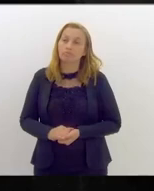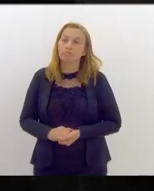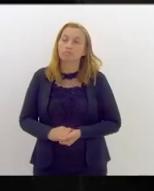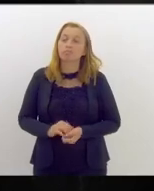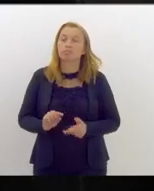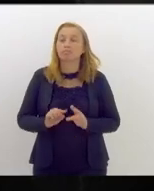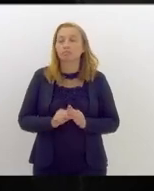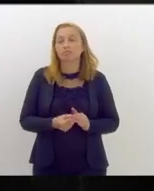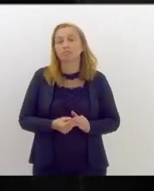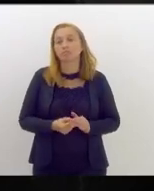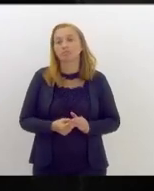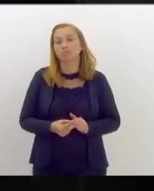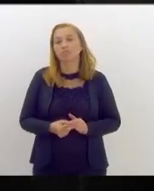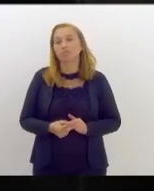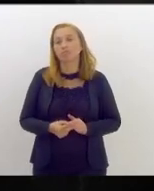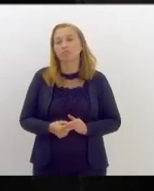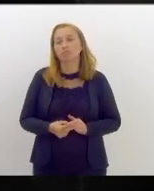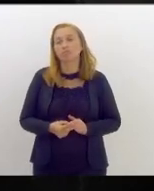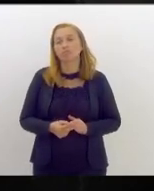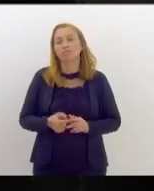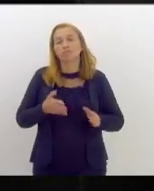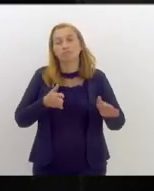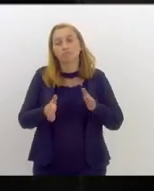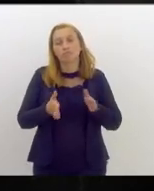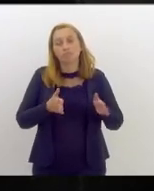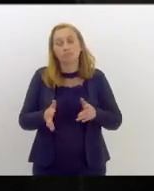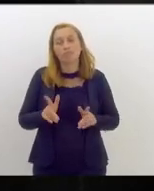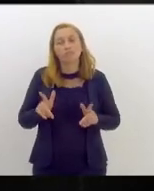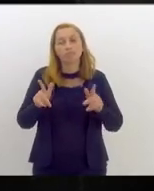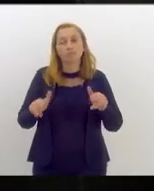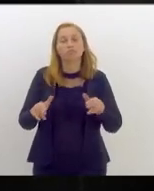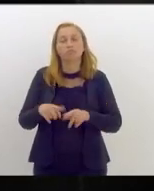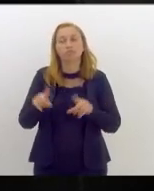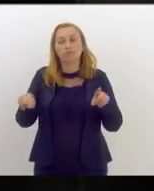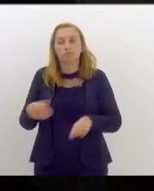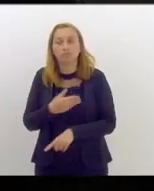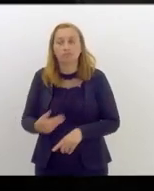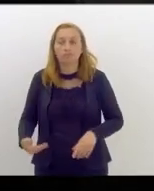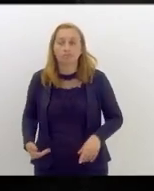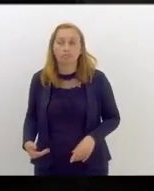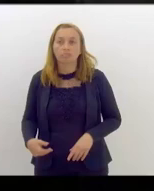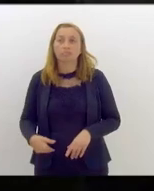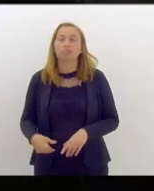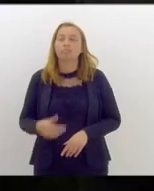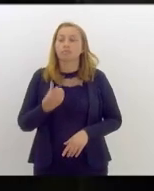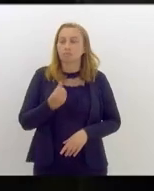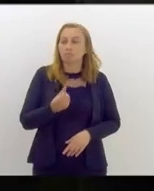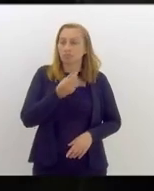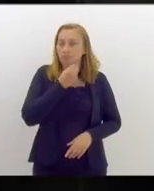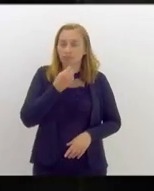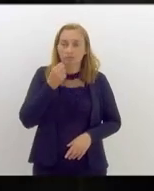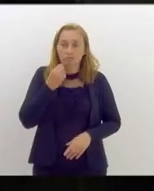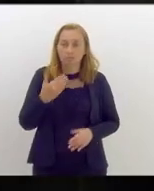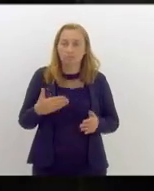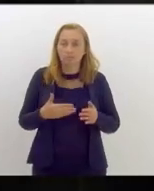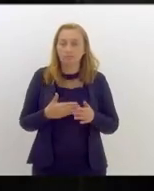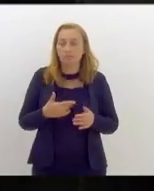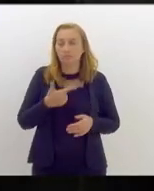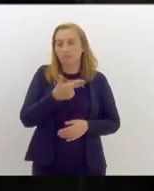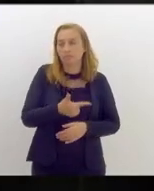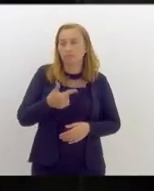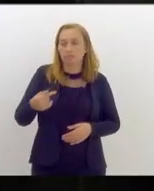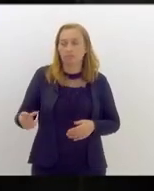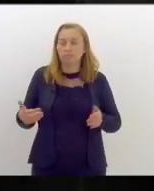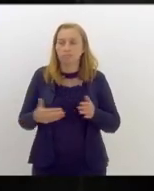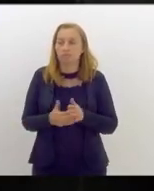que ser feita no mesmo período da recomposição do Servidor ou seja de ser de setembro de 17 para cá e com